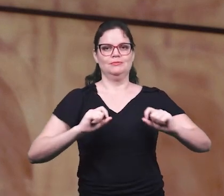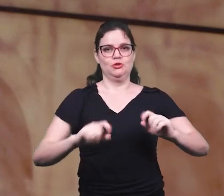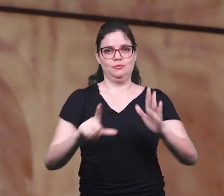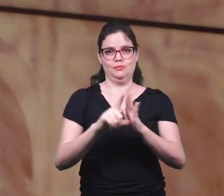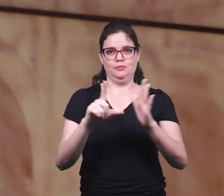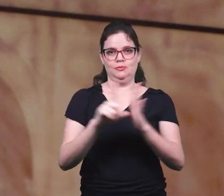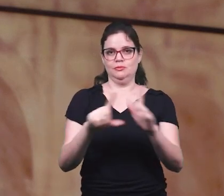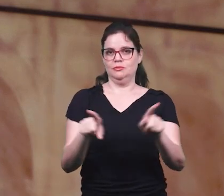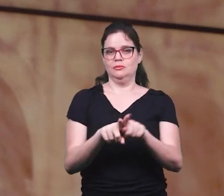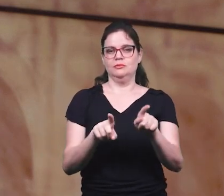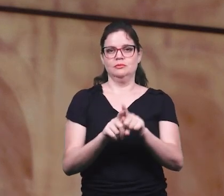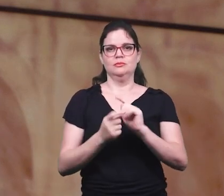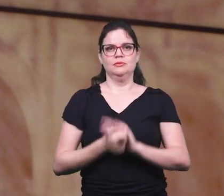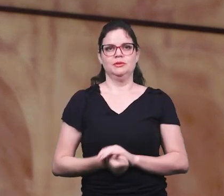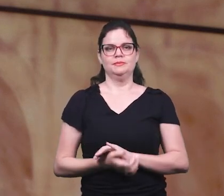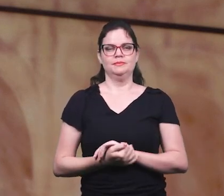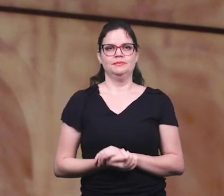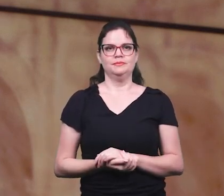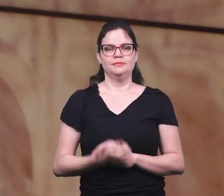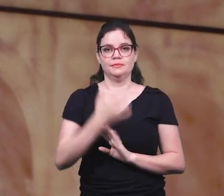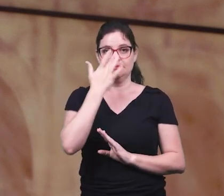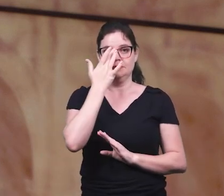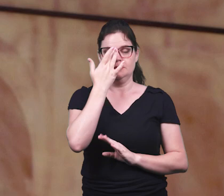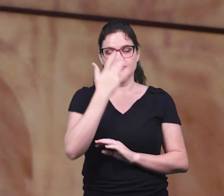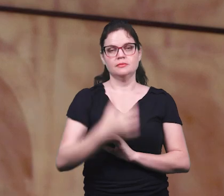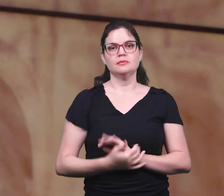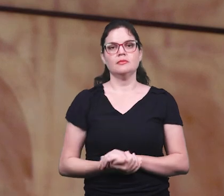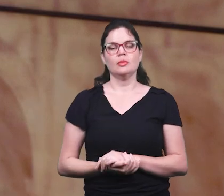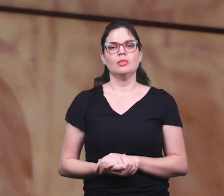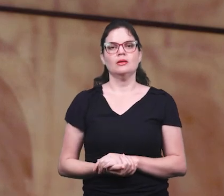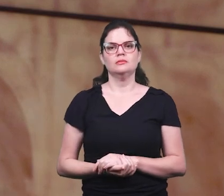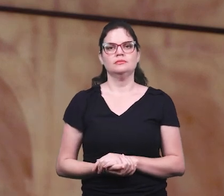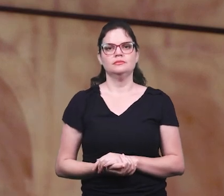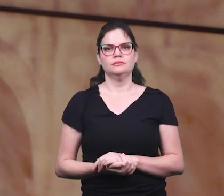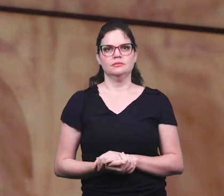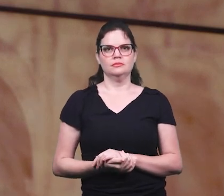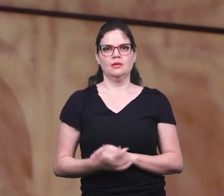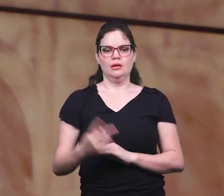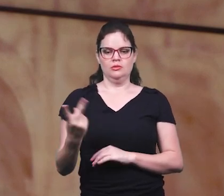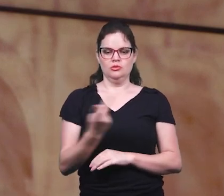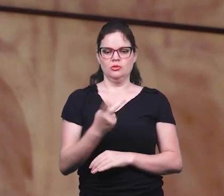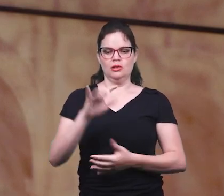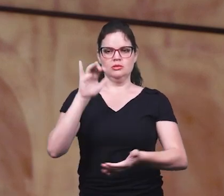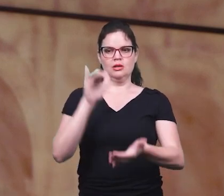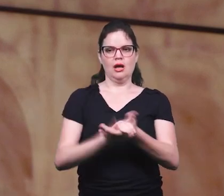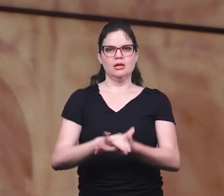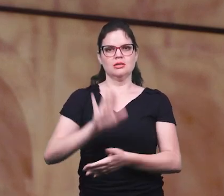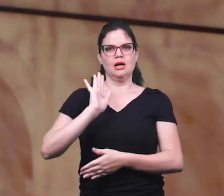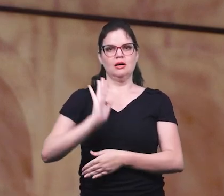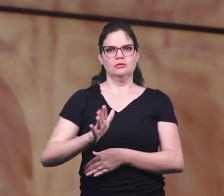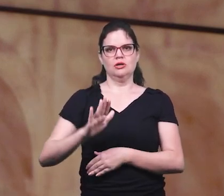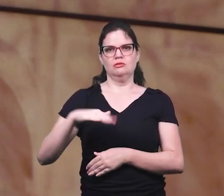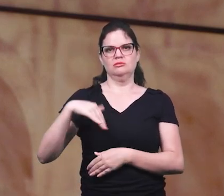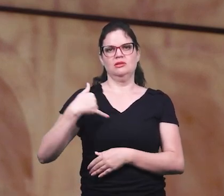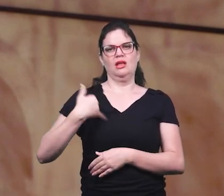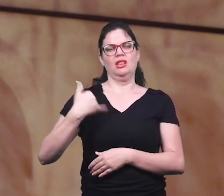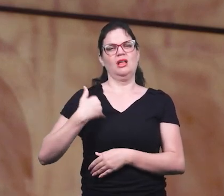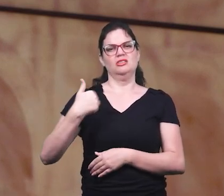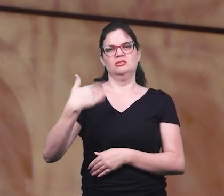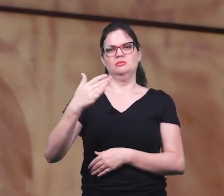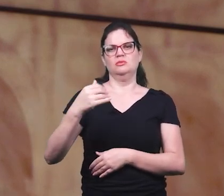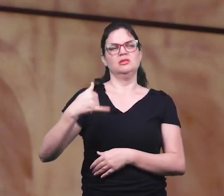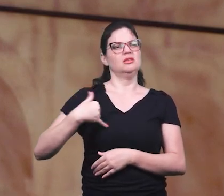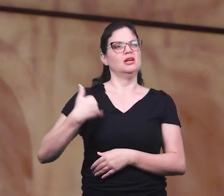sobre esses reformadores, tanto ele como Calvino, eles casaram bem já de idade. Por exemplo, Lutero casou